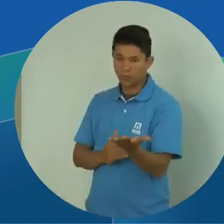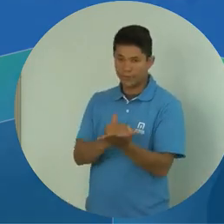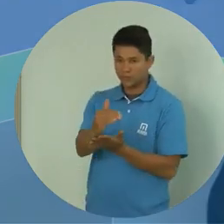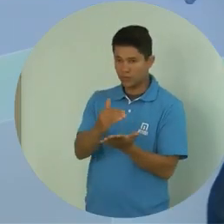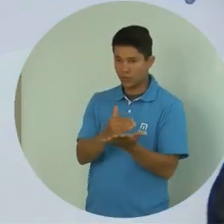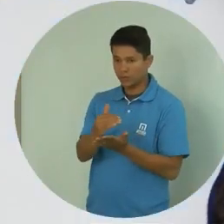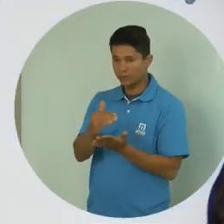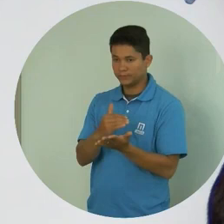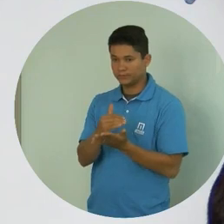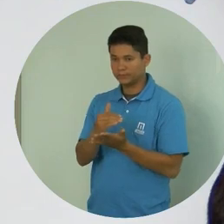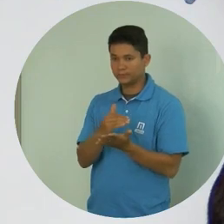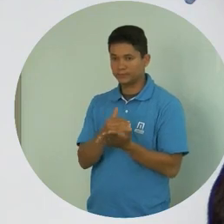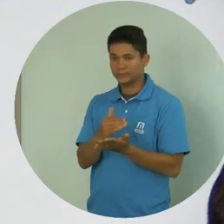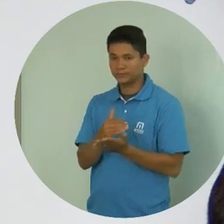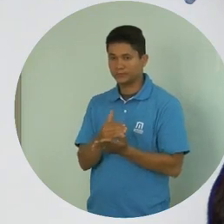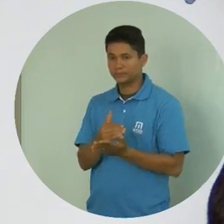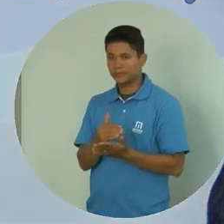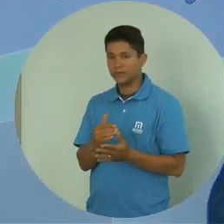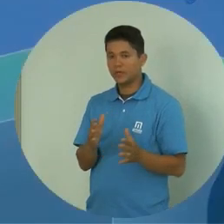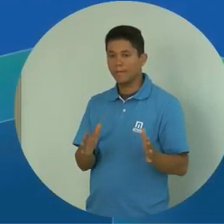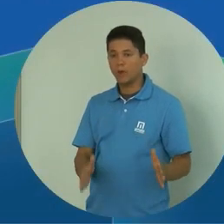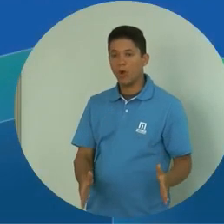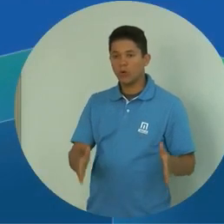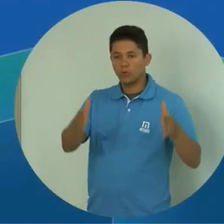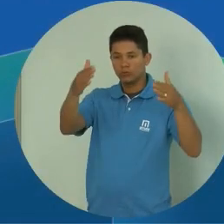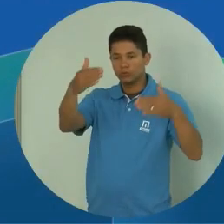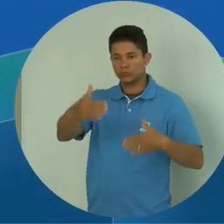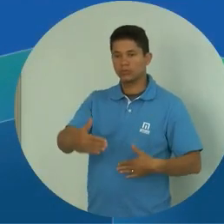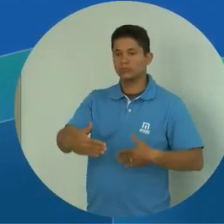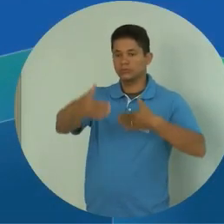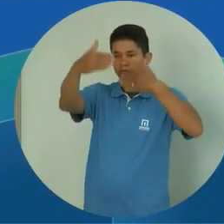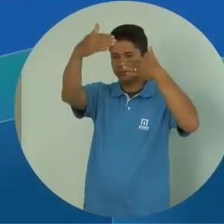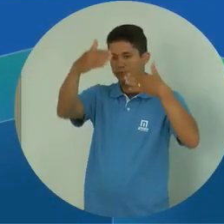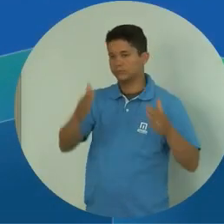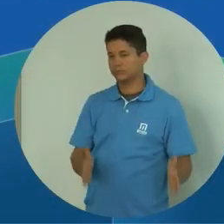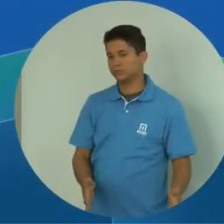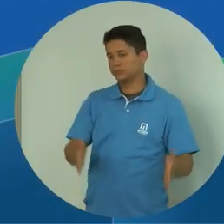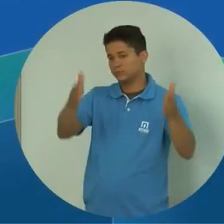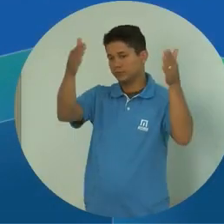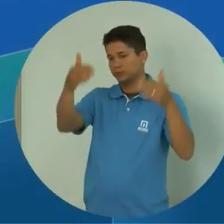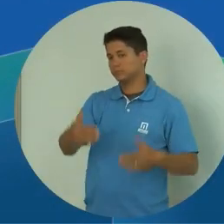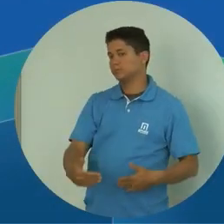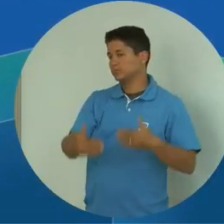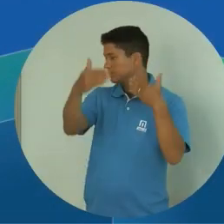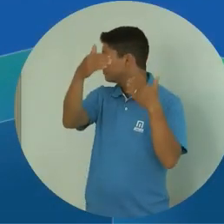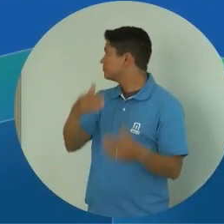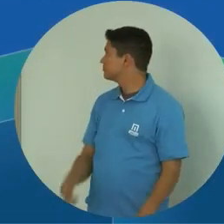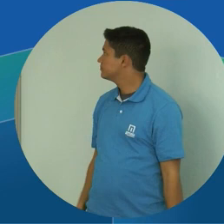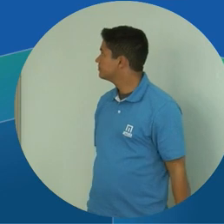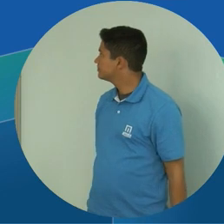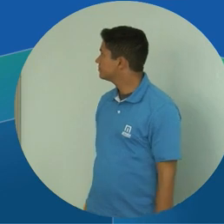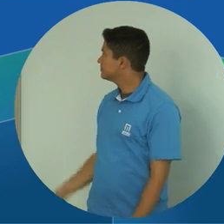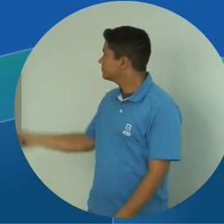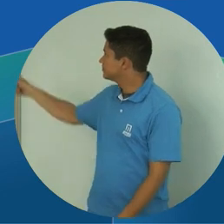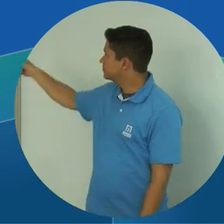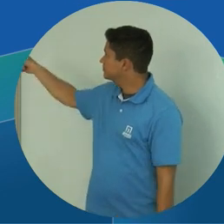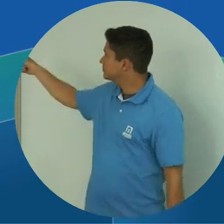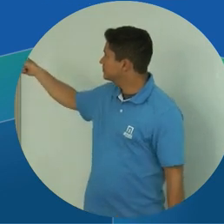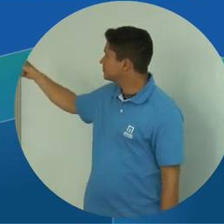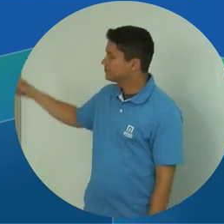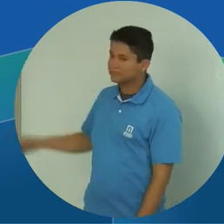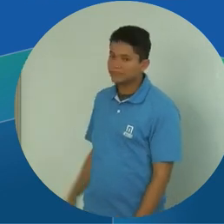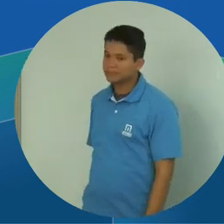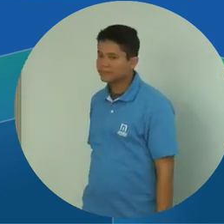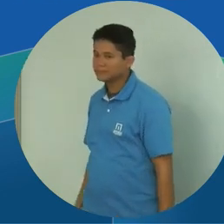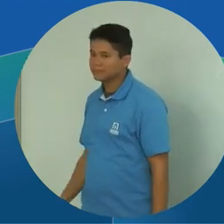Começamos por esses blocos aqui, e aí vocês vão ver que, num certo momento, praticamente a gente tinha a obra inteira